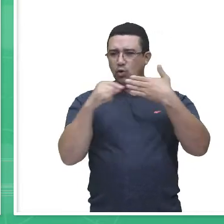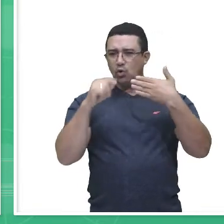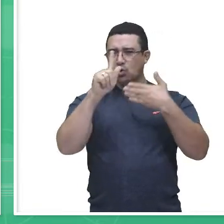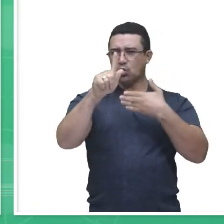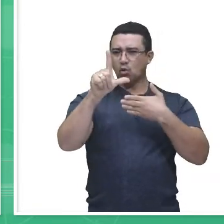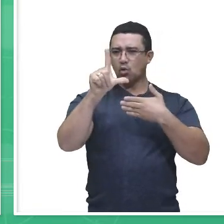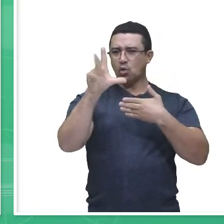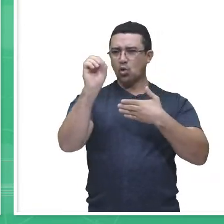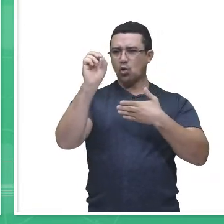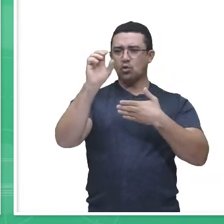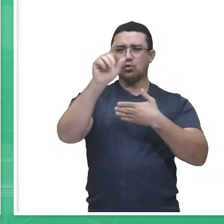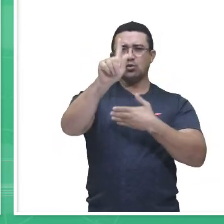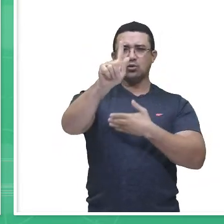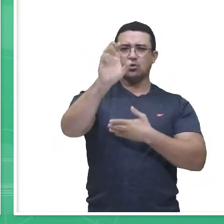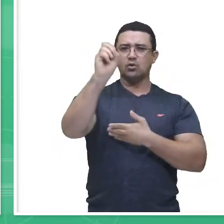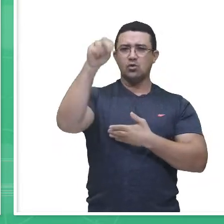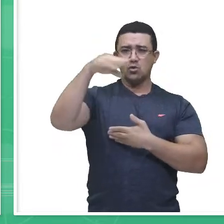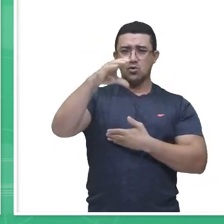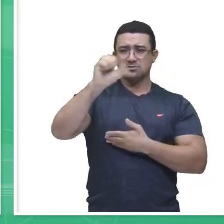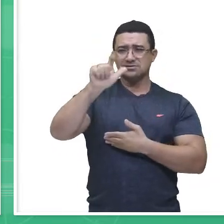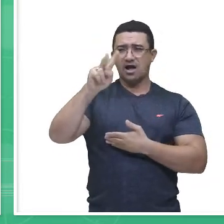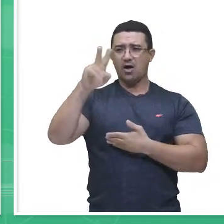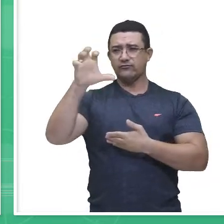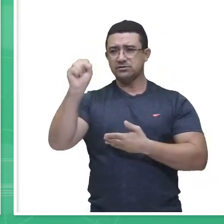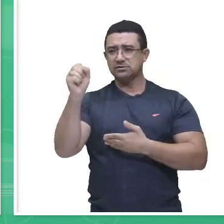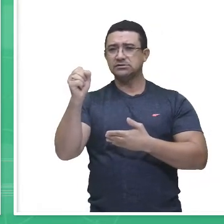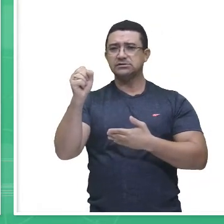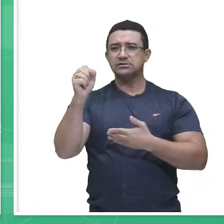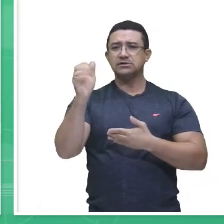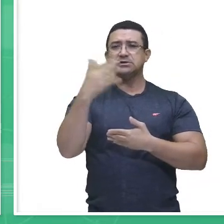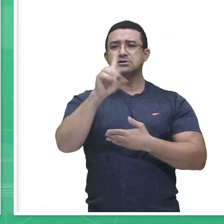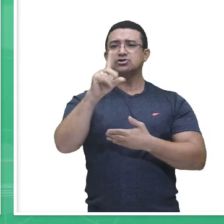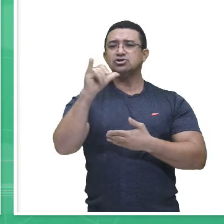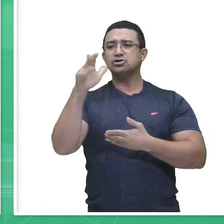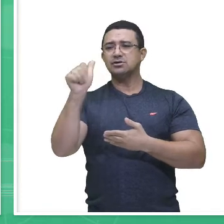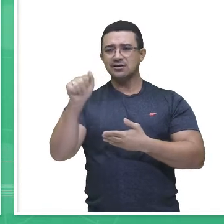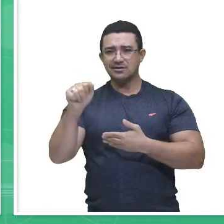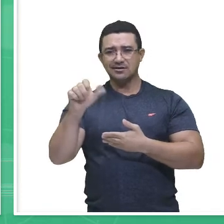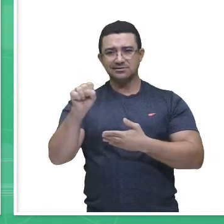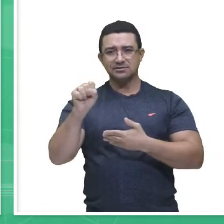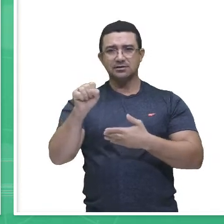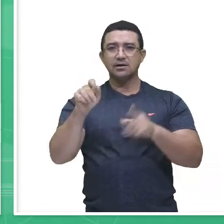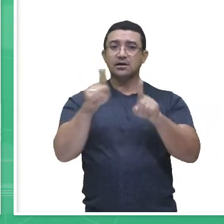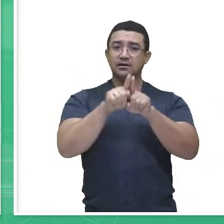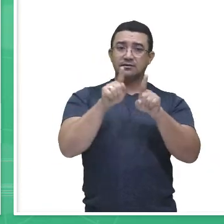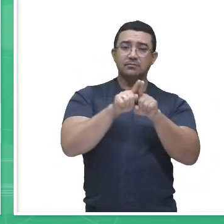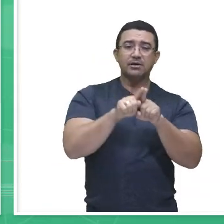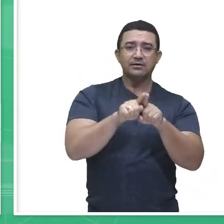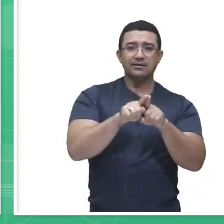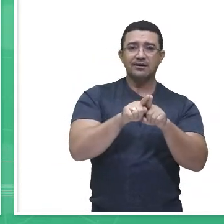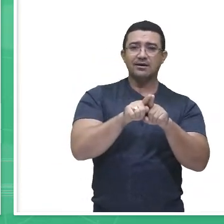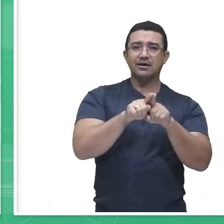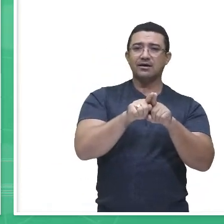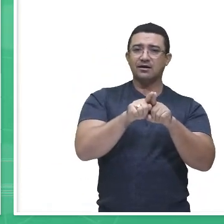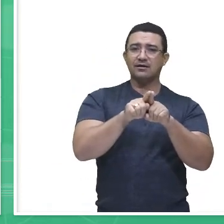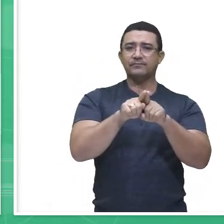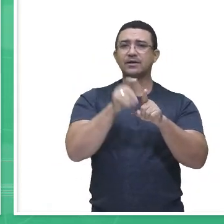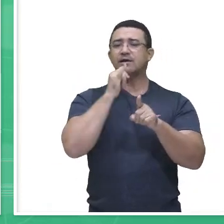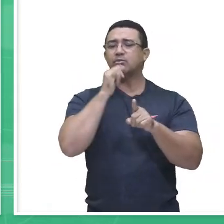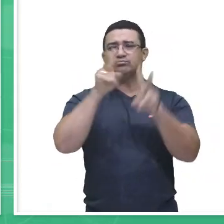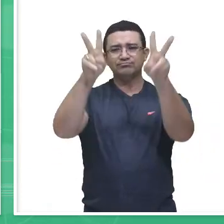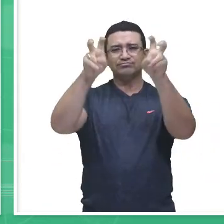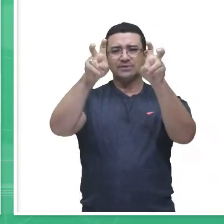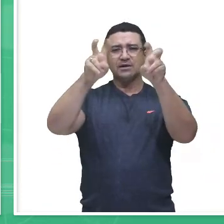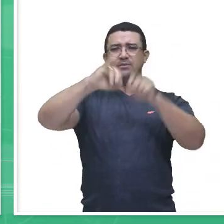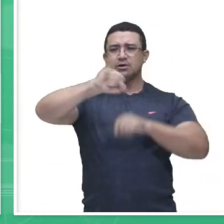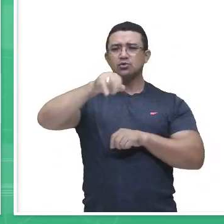como herói. E uma delas eu destaco para vocês aí, Ijucapirama, certo? De Gonçalves Dias. E olha só